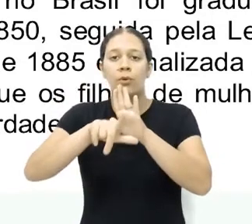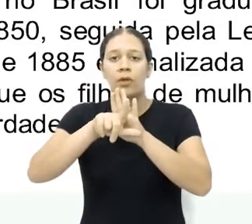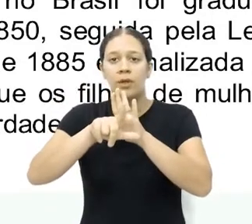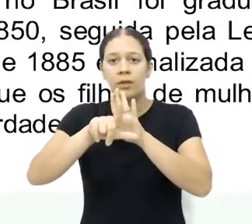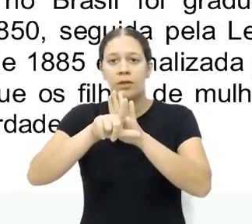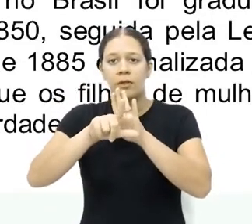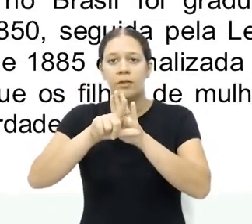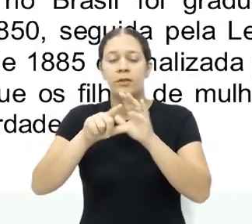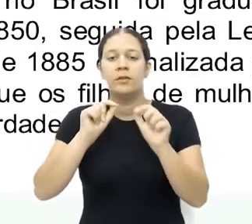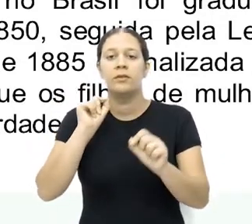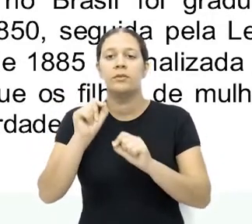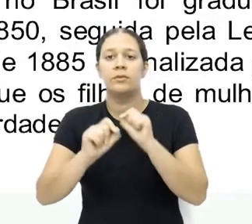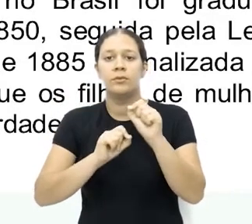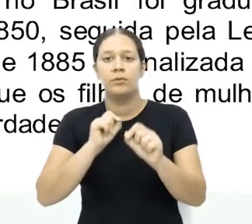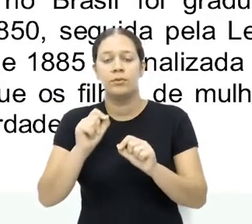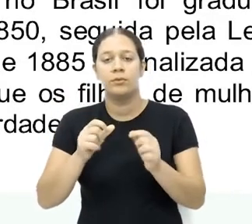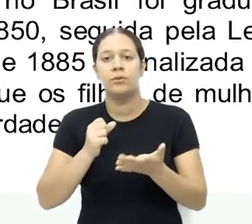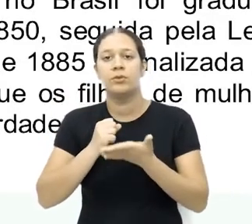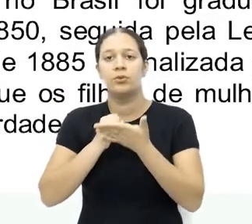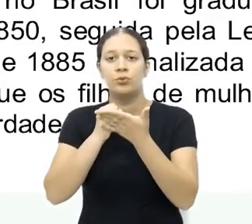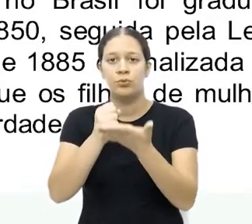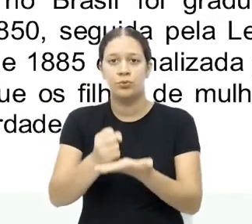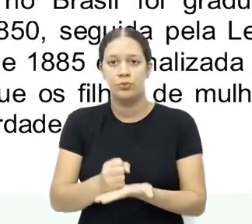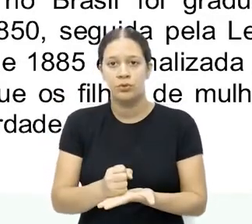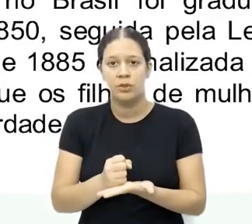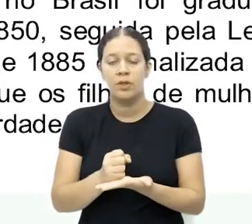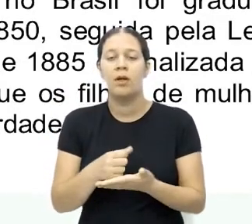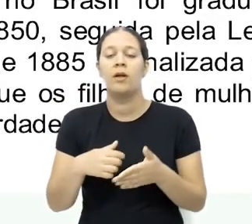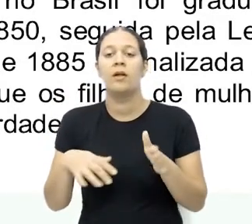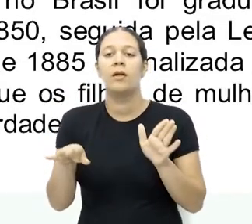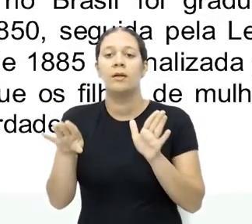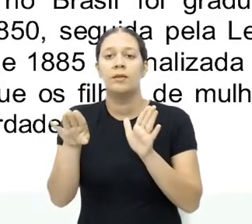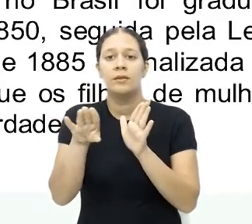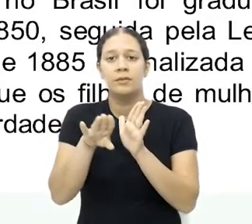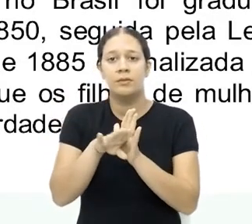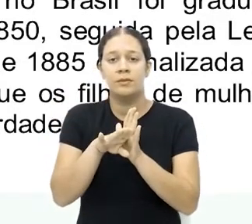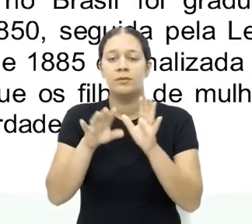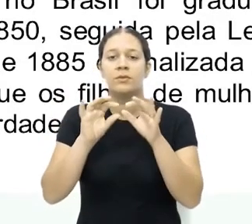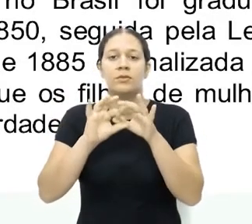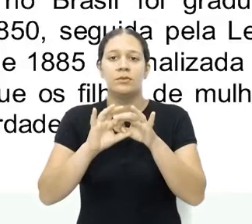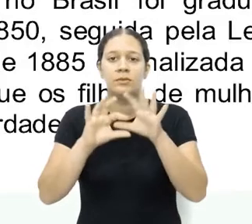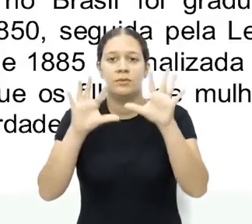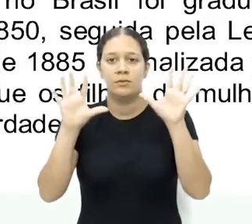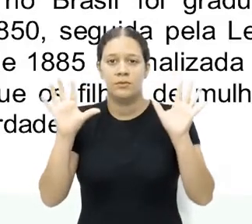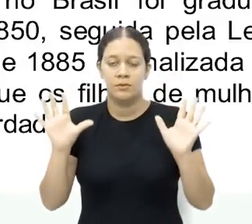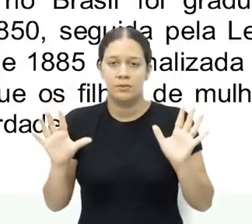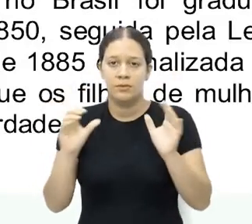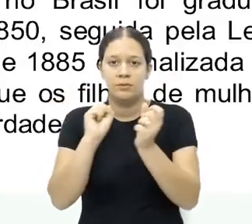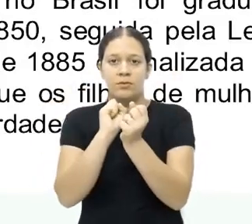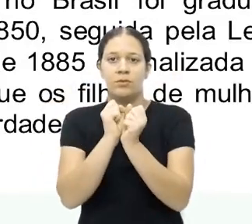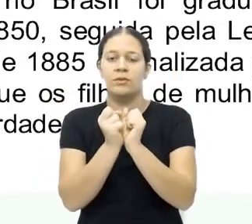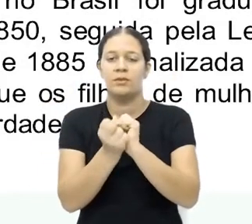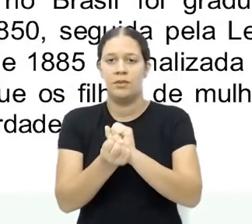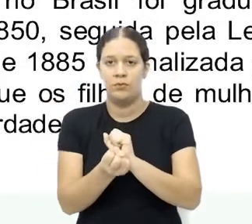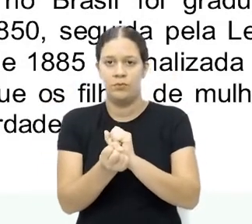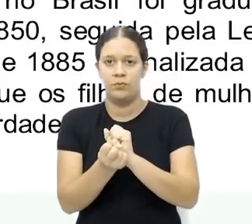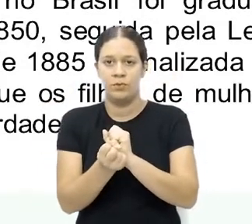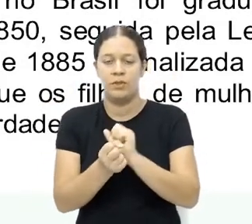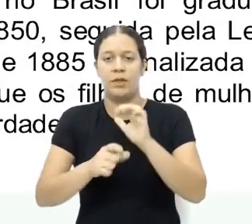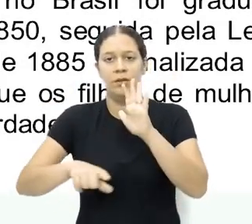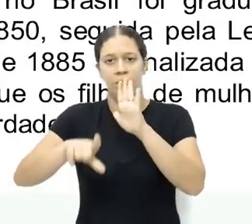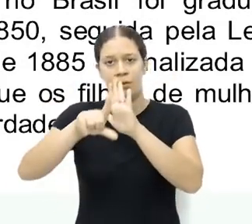certo, que ajudou a chegar à libertação desses escravos, tá certo?